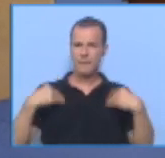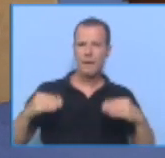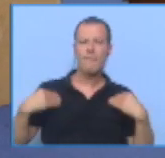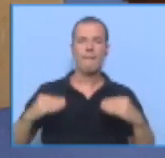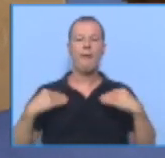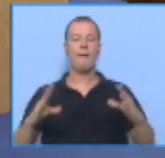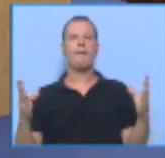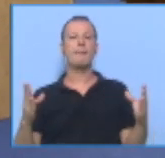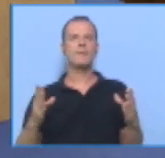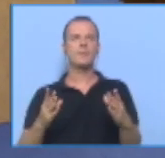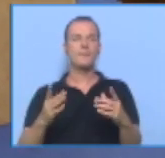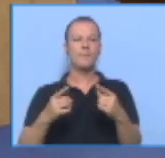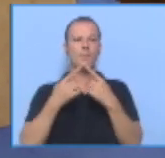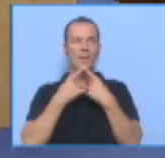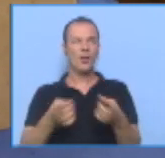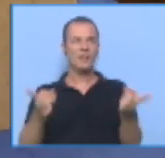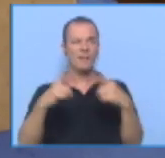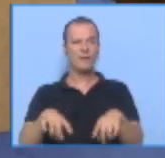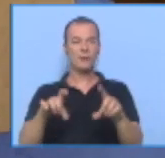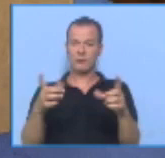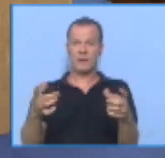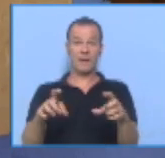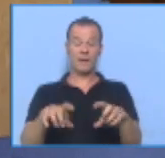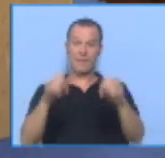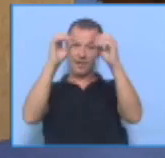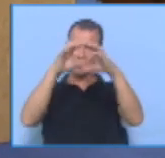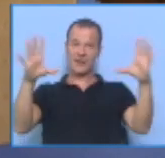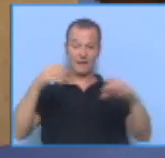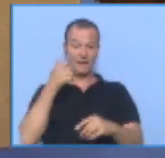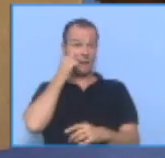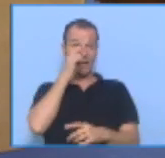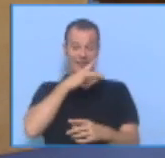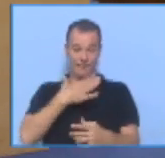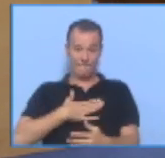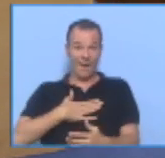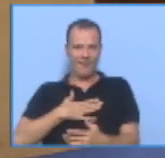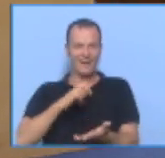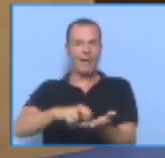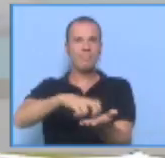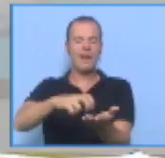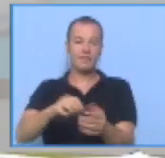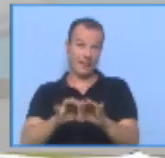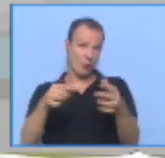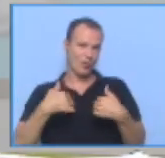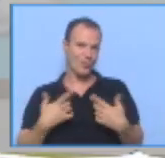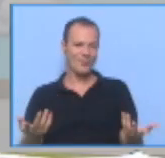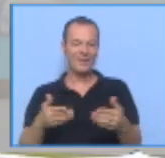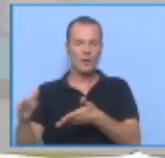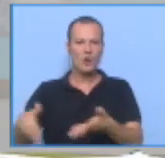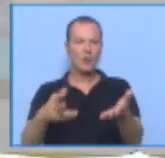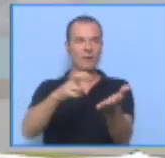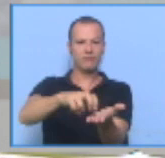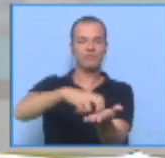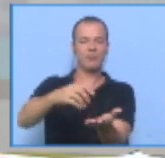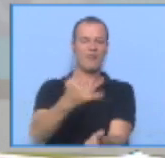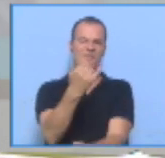treinados. Voltemos à imagem primeira, para quem gosta de caminhar como eu, não me ponho a caminho num percurso que tenha 20 ou 30